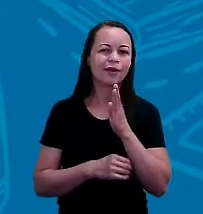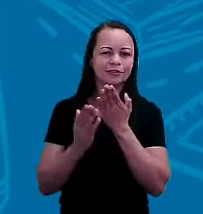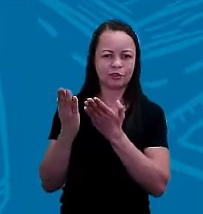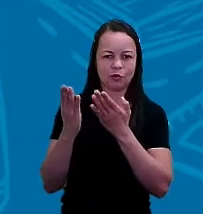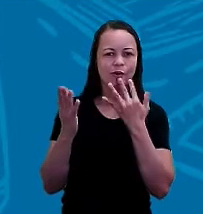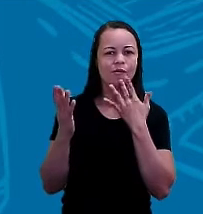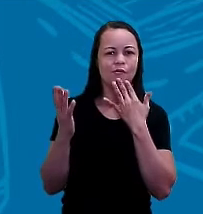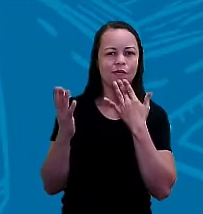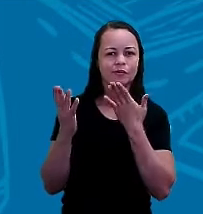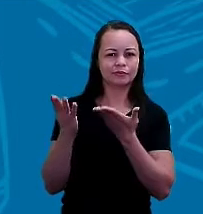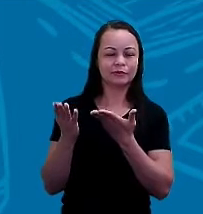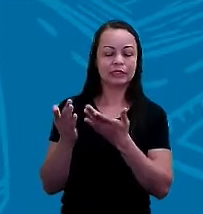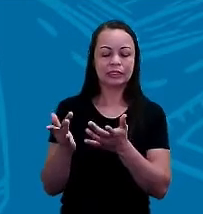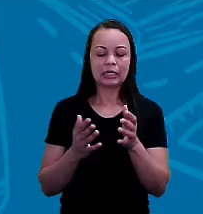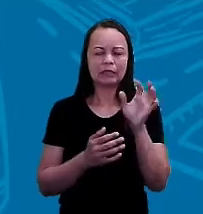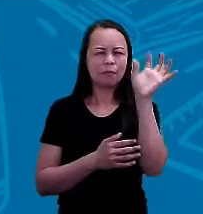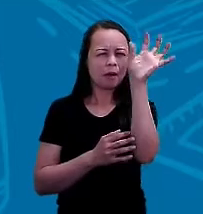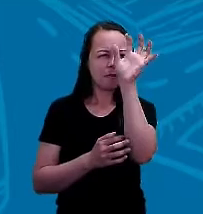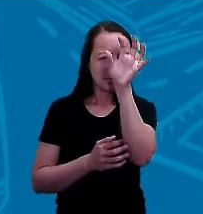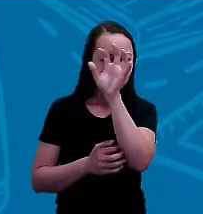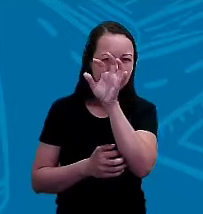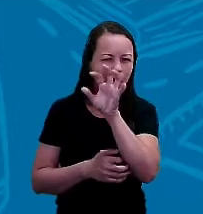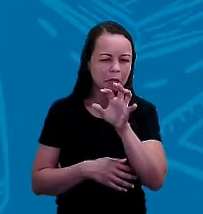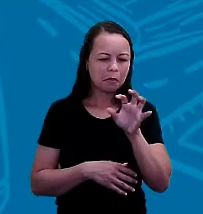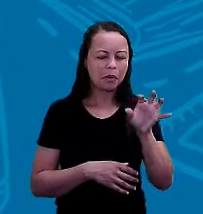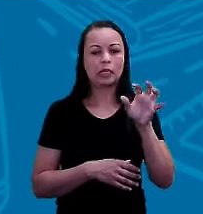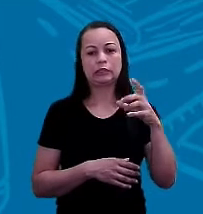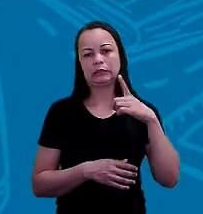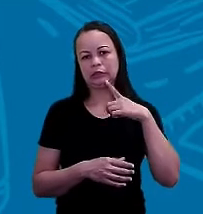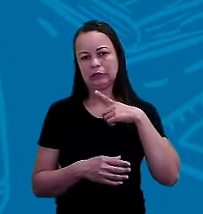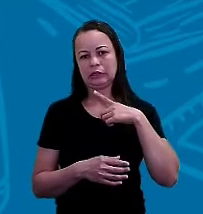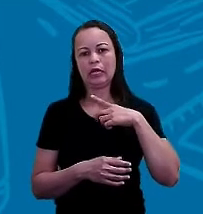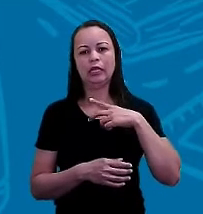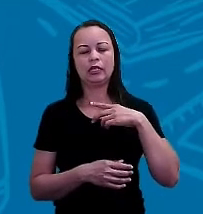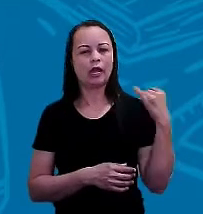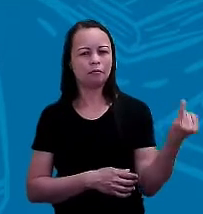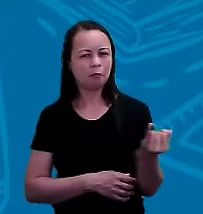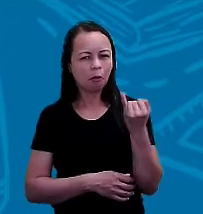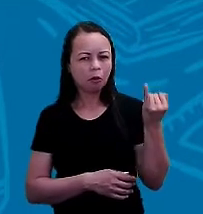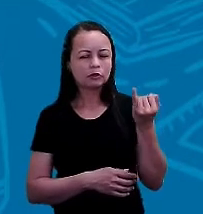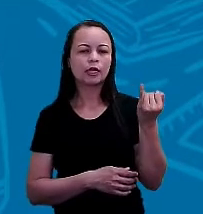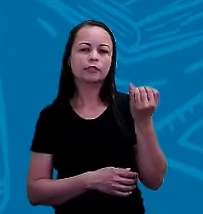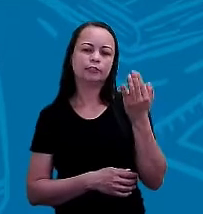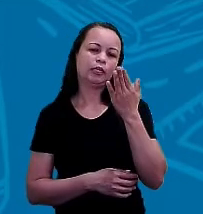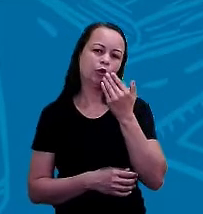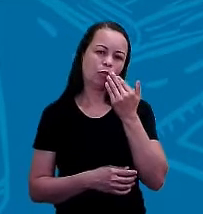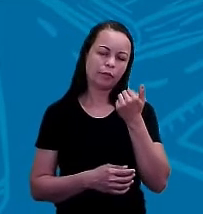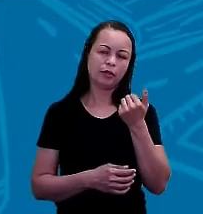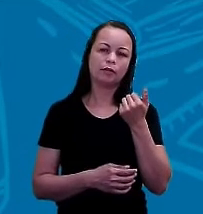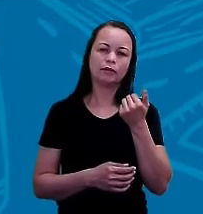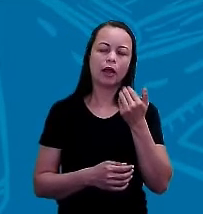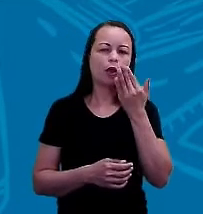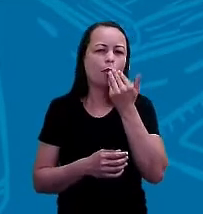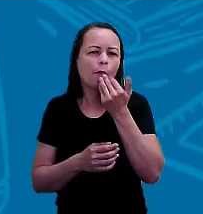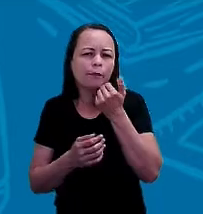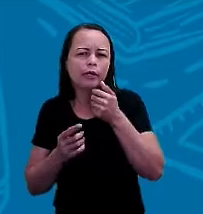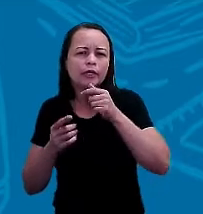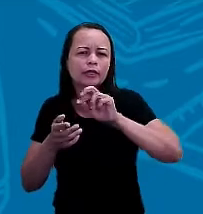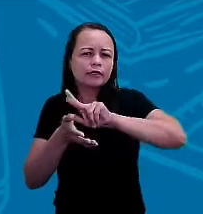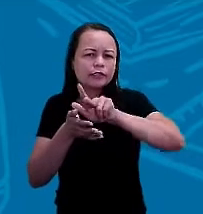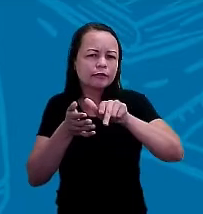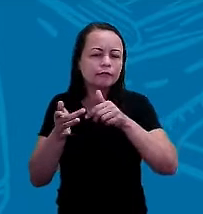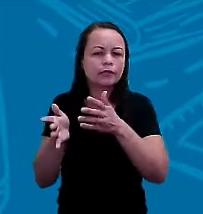Cada regiãozinha dessa tem sua particularidade de comida, tem sua comida, assim, vamos dizer, a